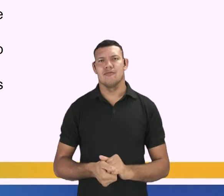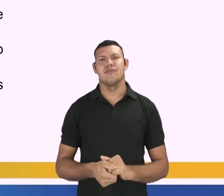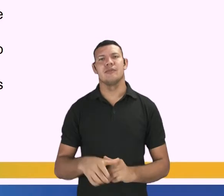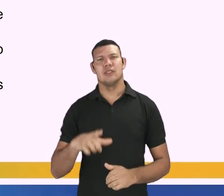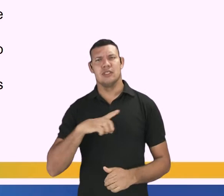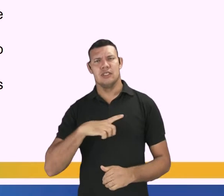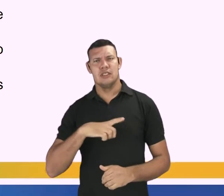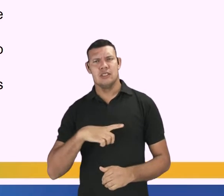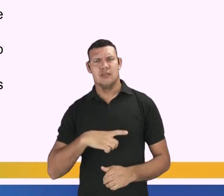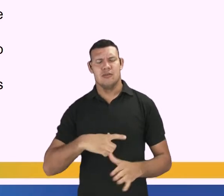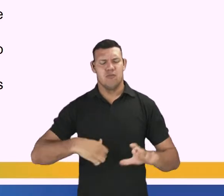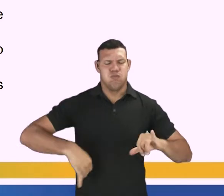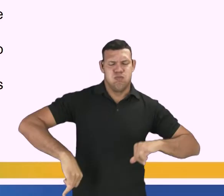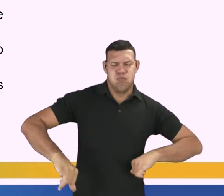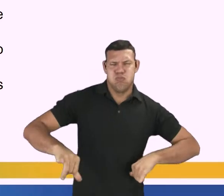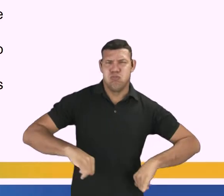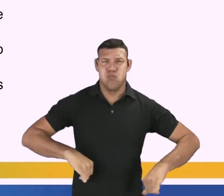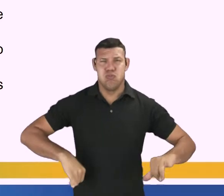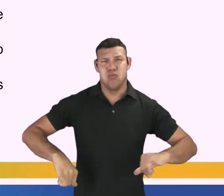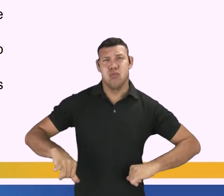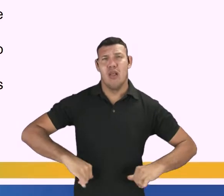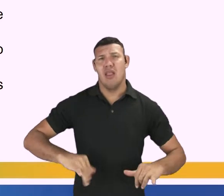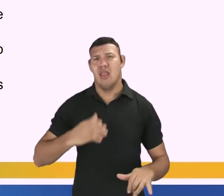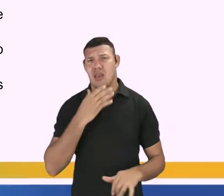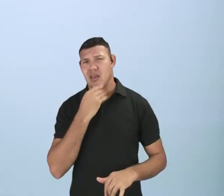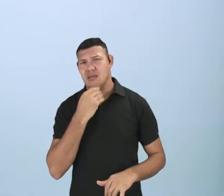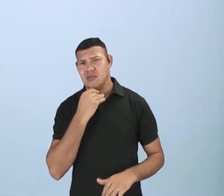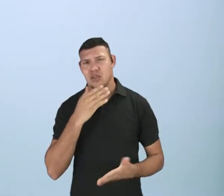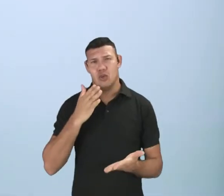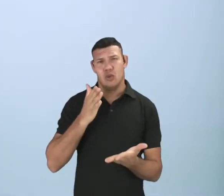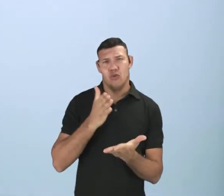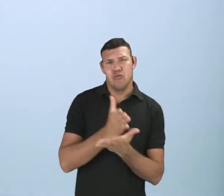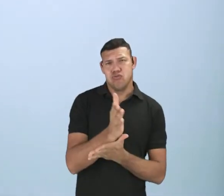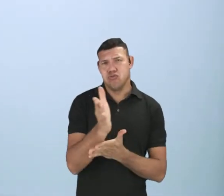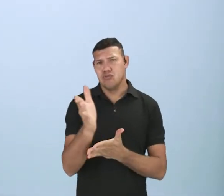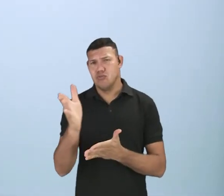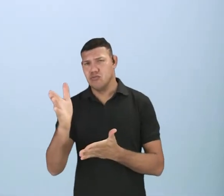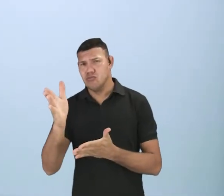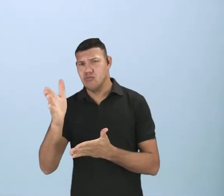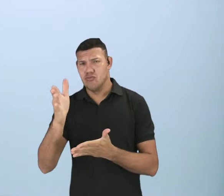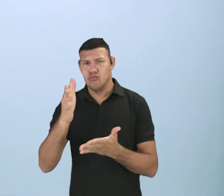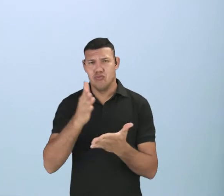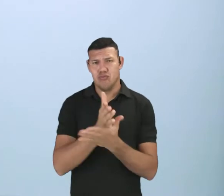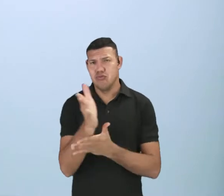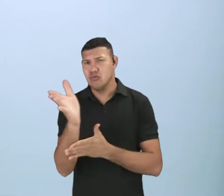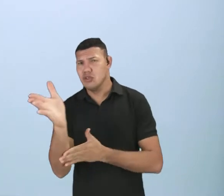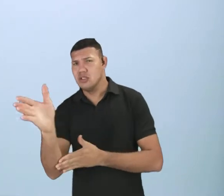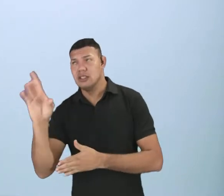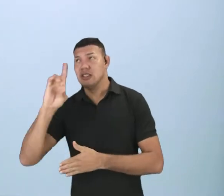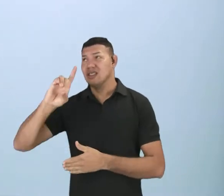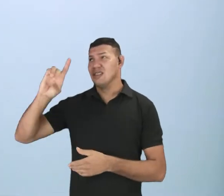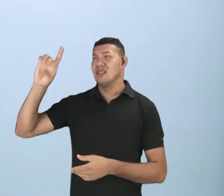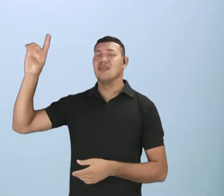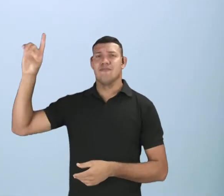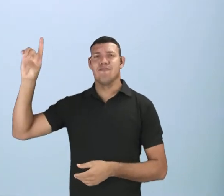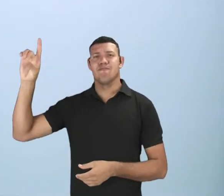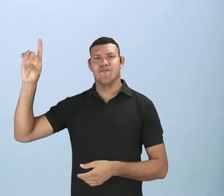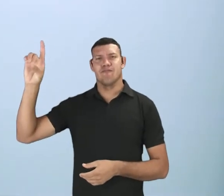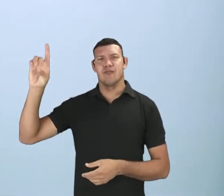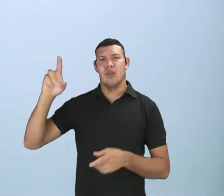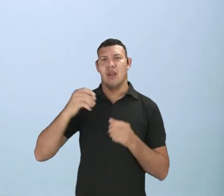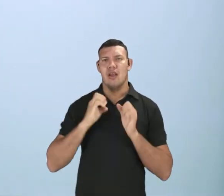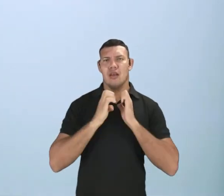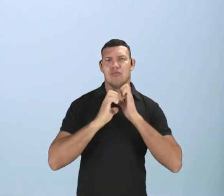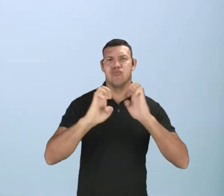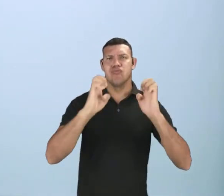tormentos dos homens, né, que se desvirtuavam-se dos caminhos de Deus pregado pela igreja naquela época, e que